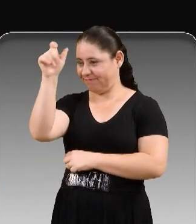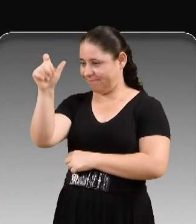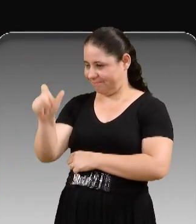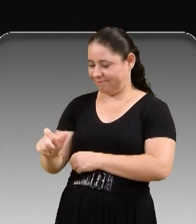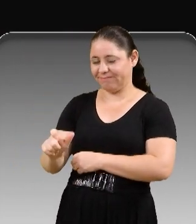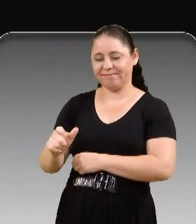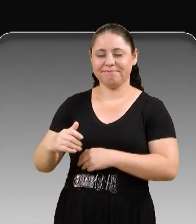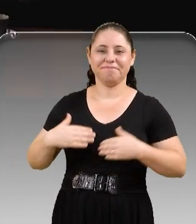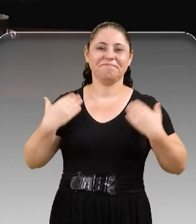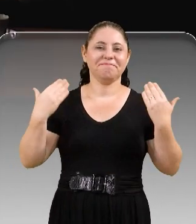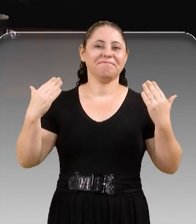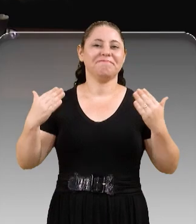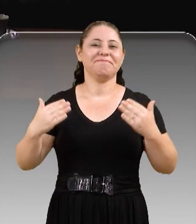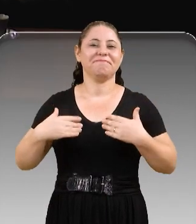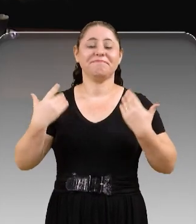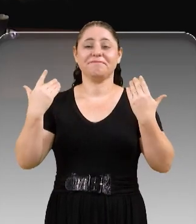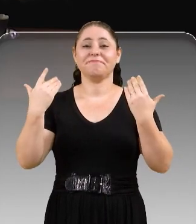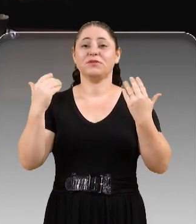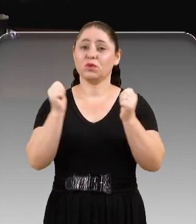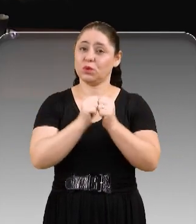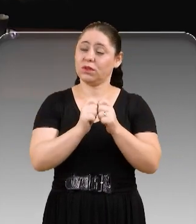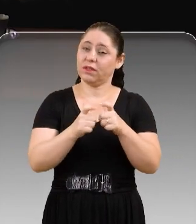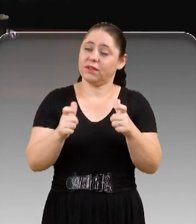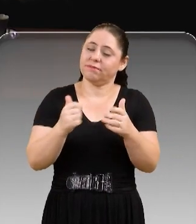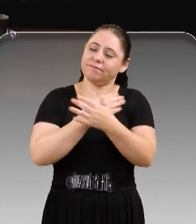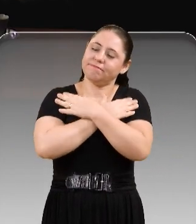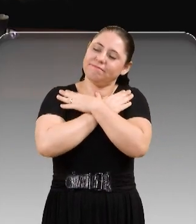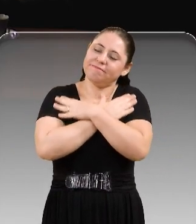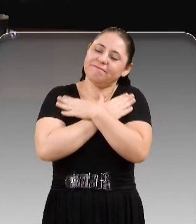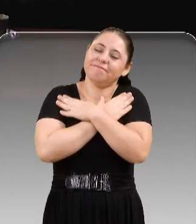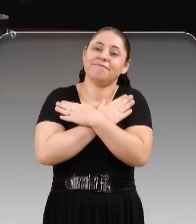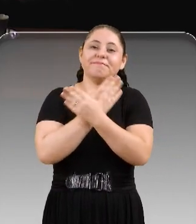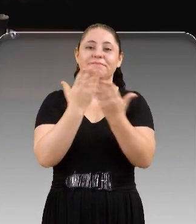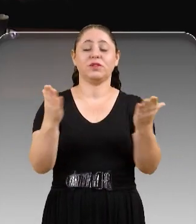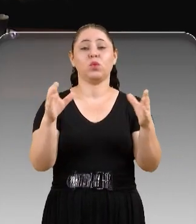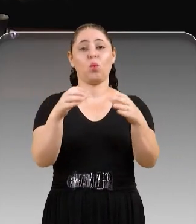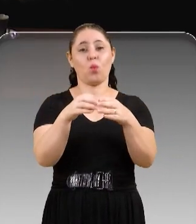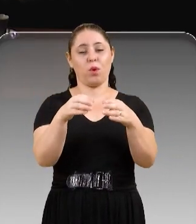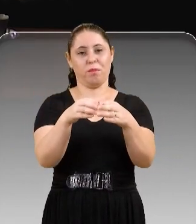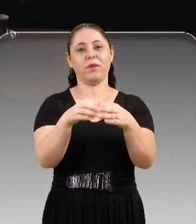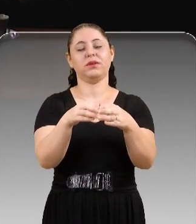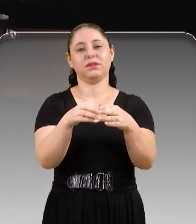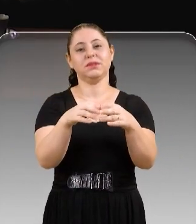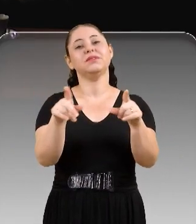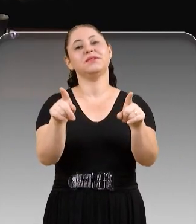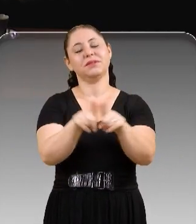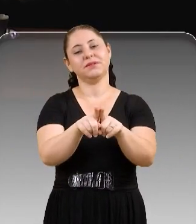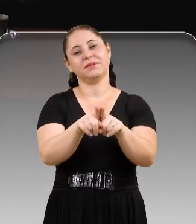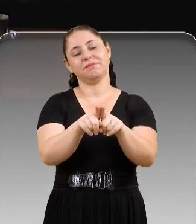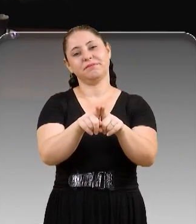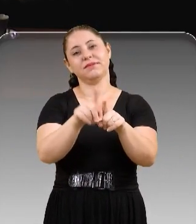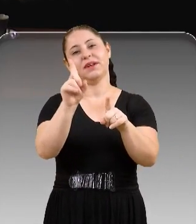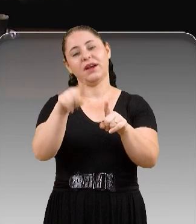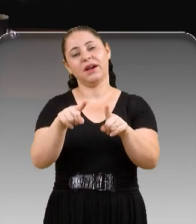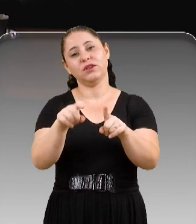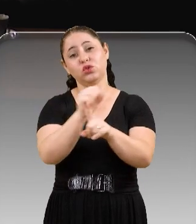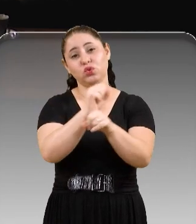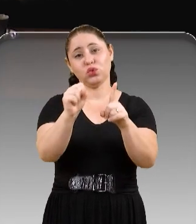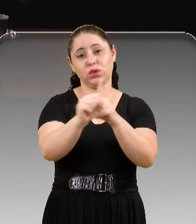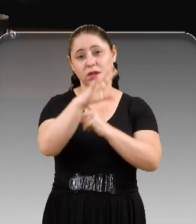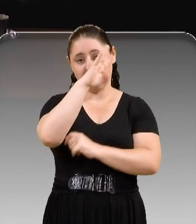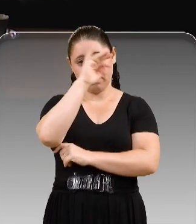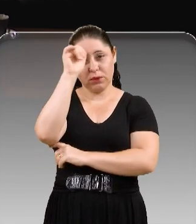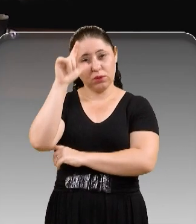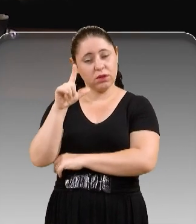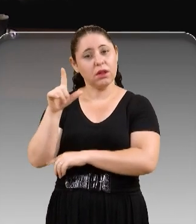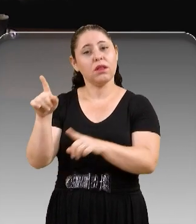a gente no Personalidades. Foi uma alegria, Lívia, muito grande. Deixo o meu abraço a você, toda a sua equipe, e